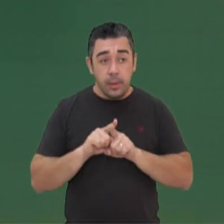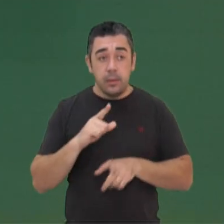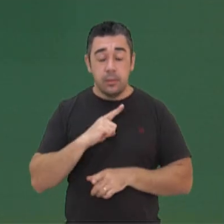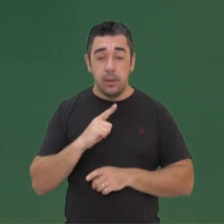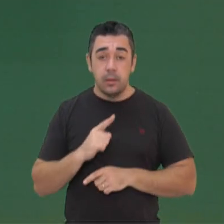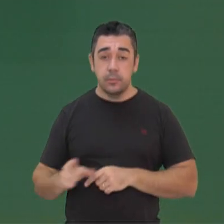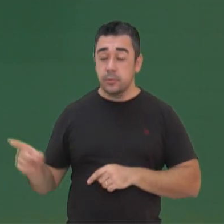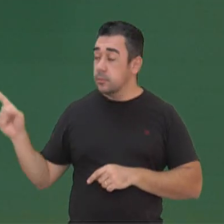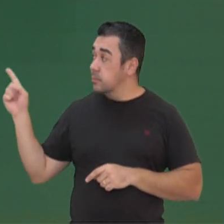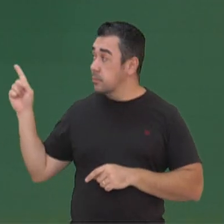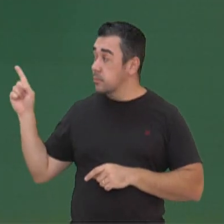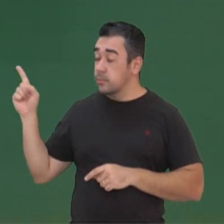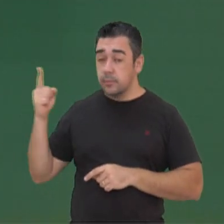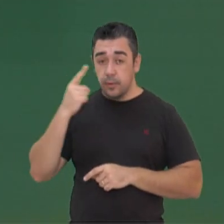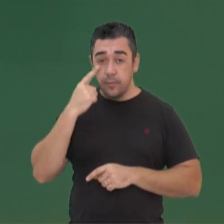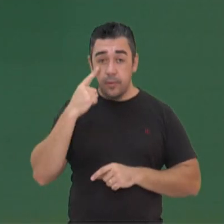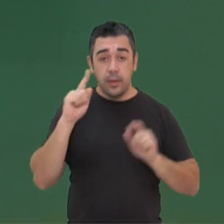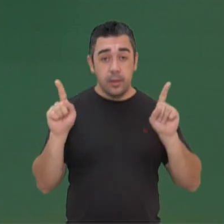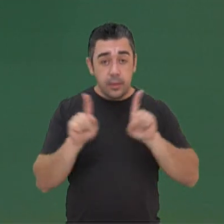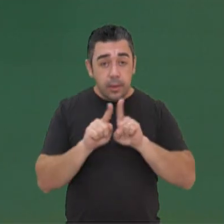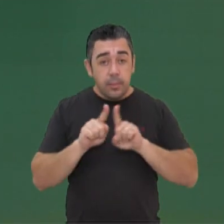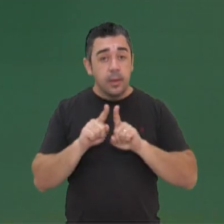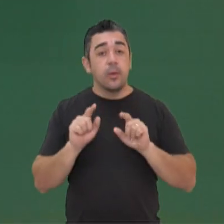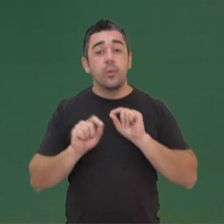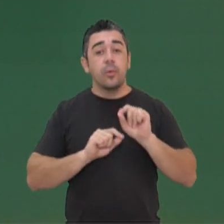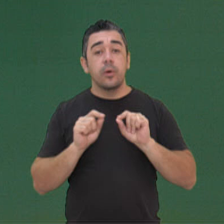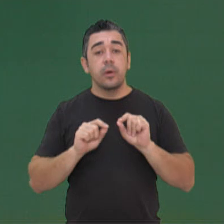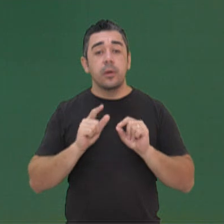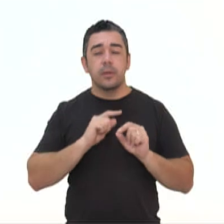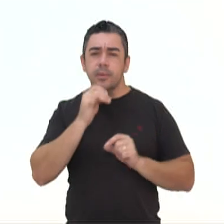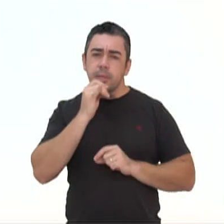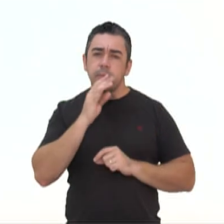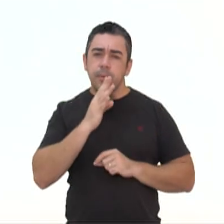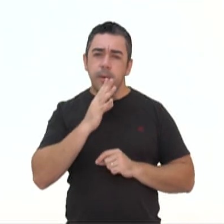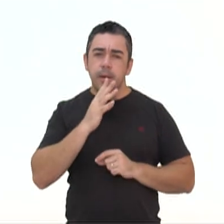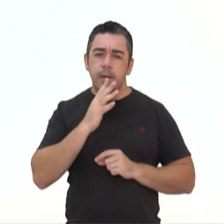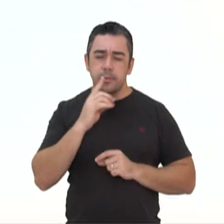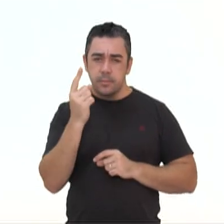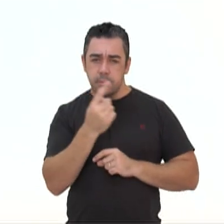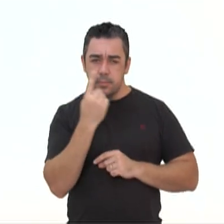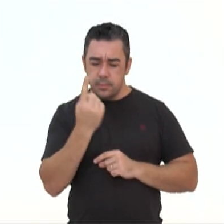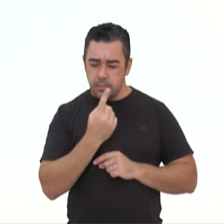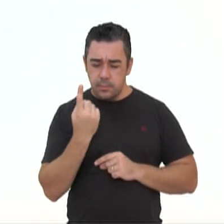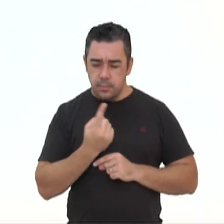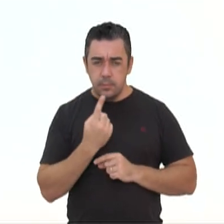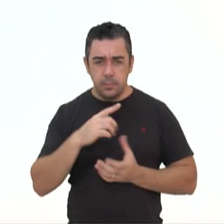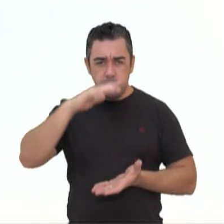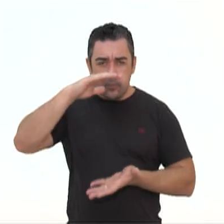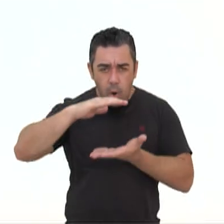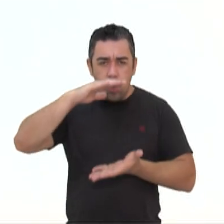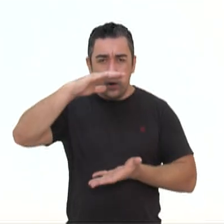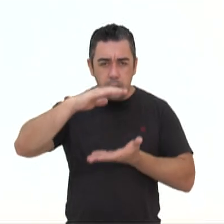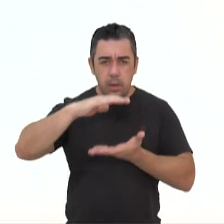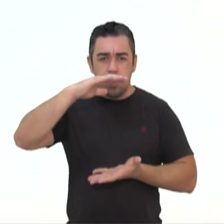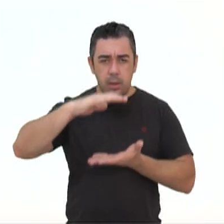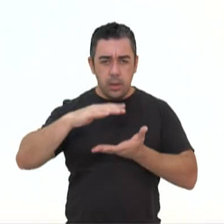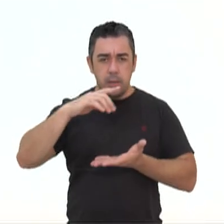gente pode armazenar energia em molas. Esse tipo de armazenamento de energia vai se